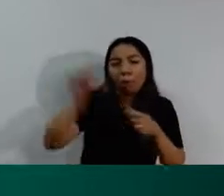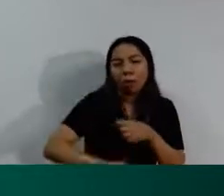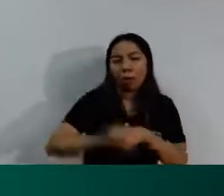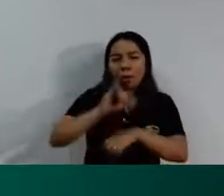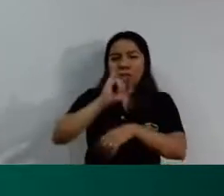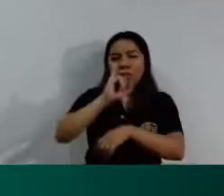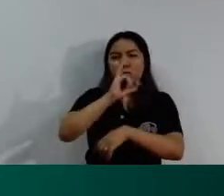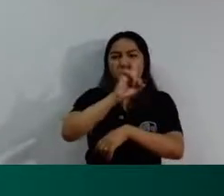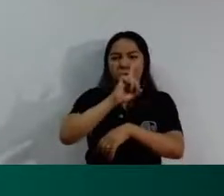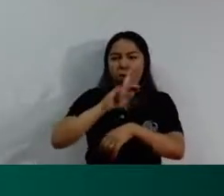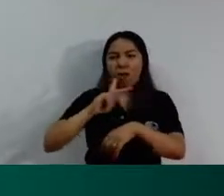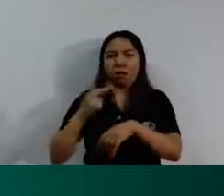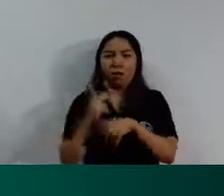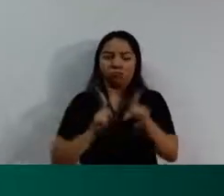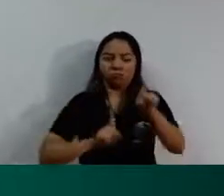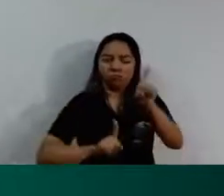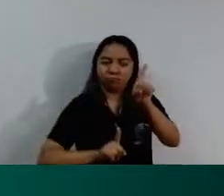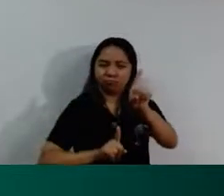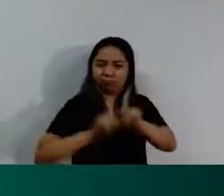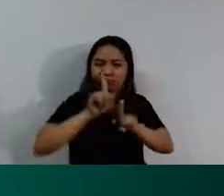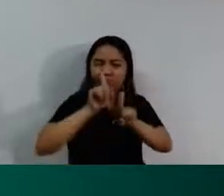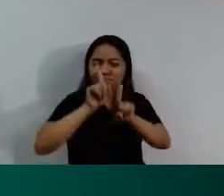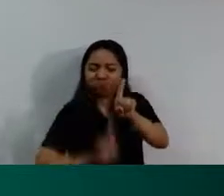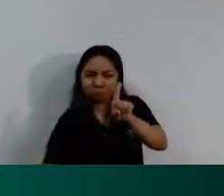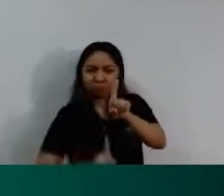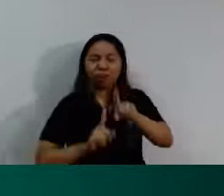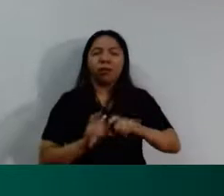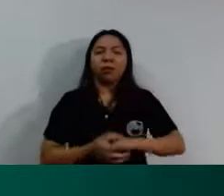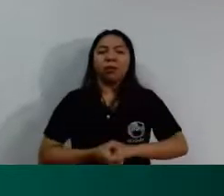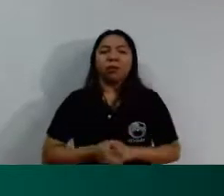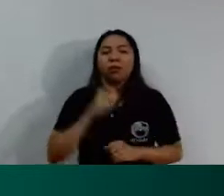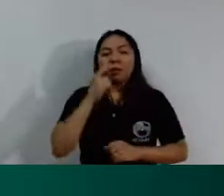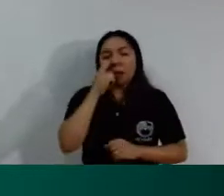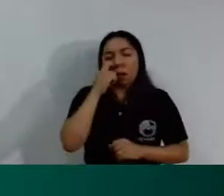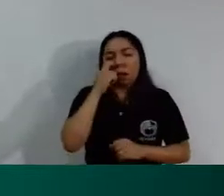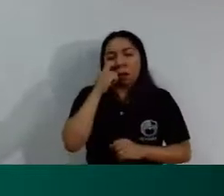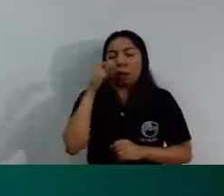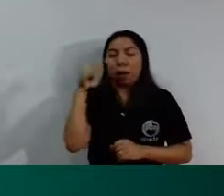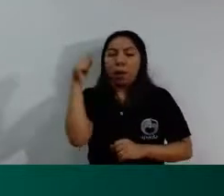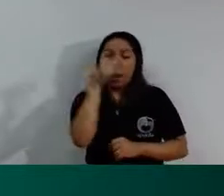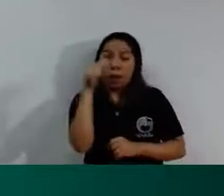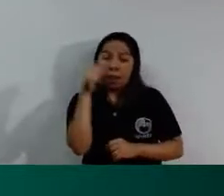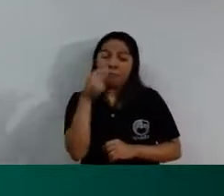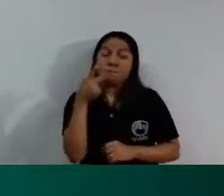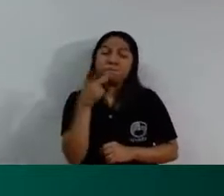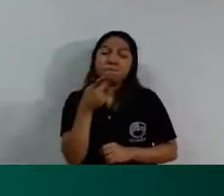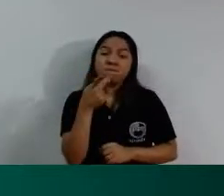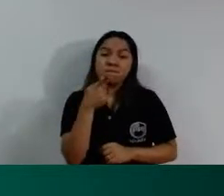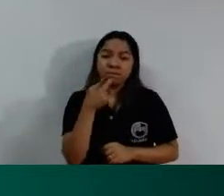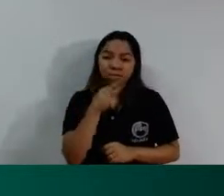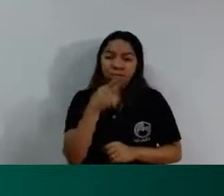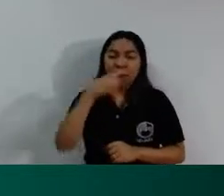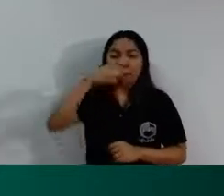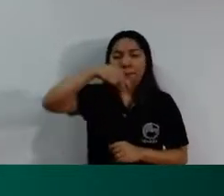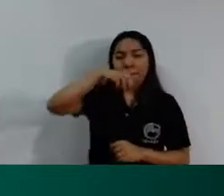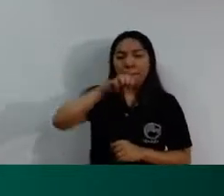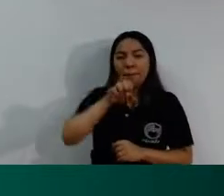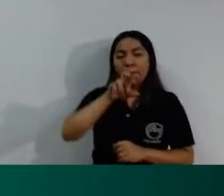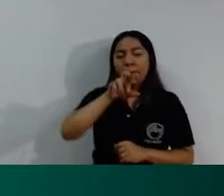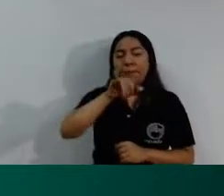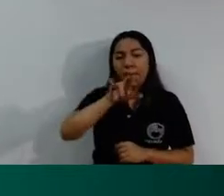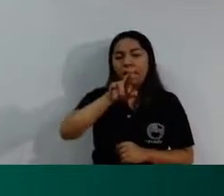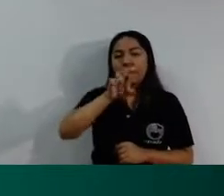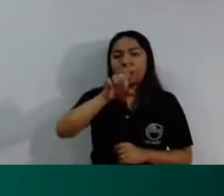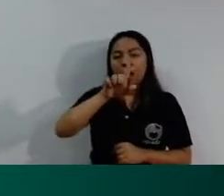né nessa Fortaleza do Meireles moram 17 bilionários é 26 por cento dos bilionários